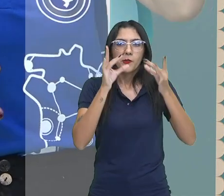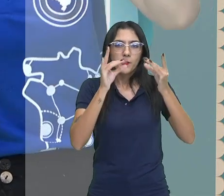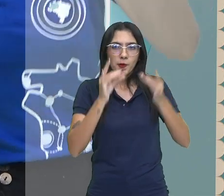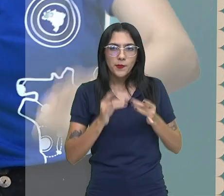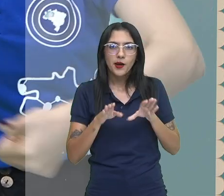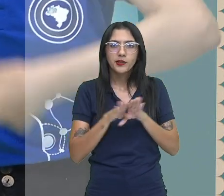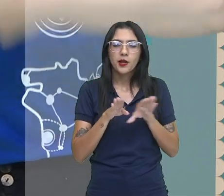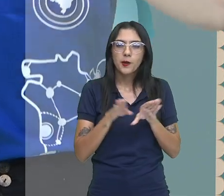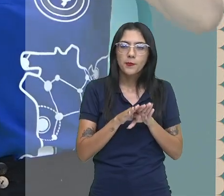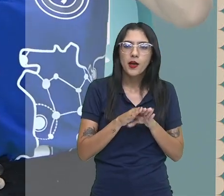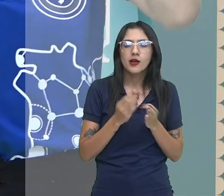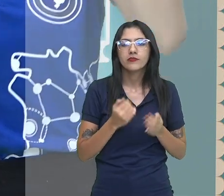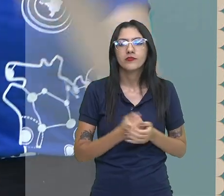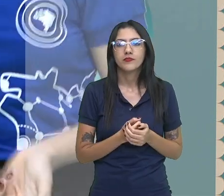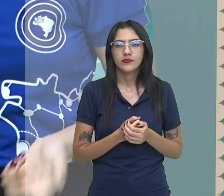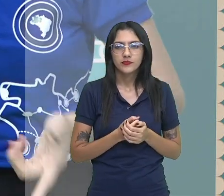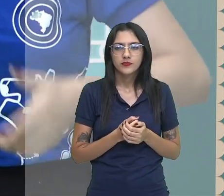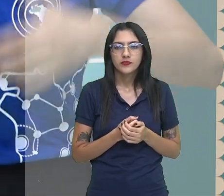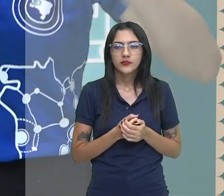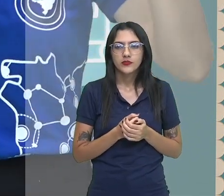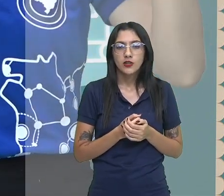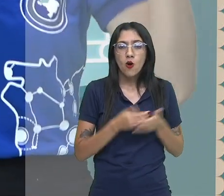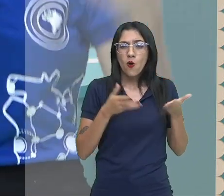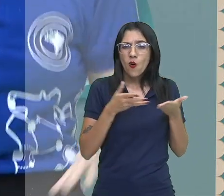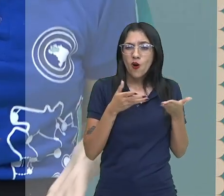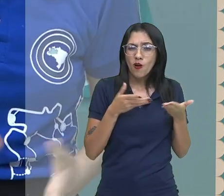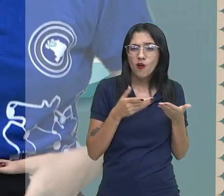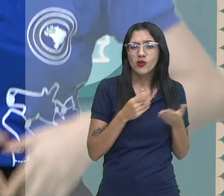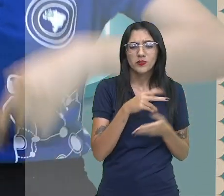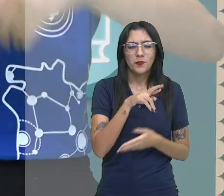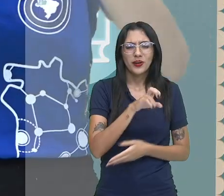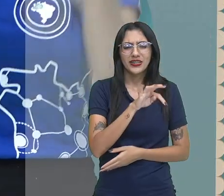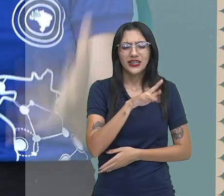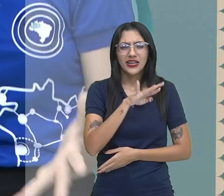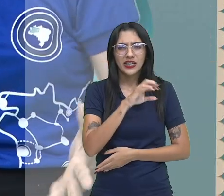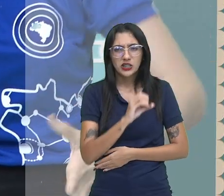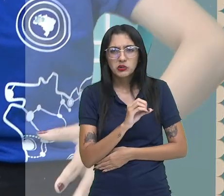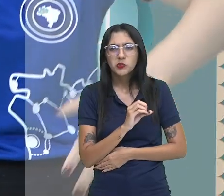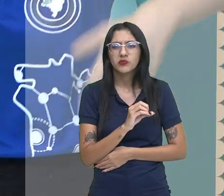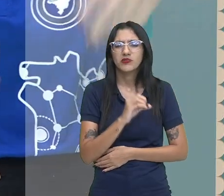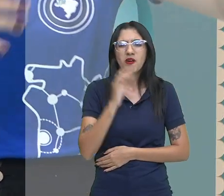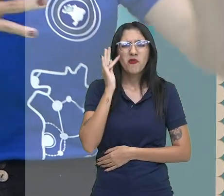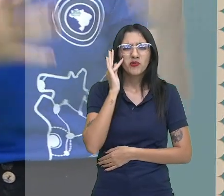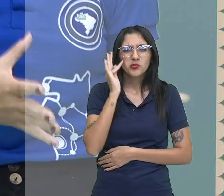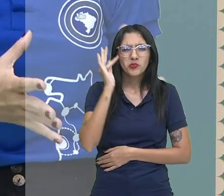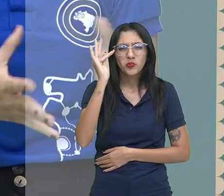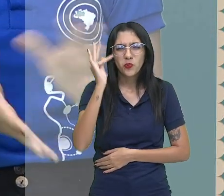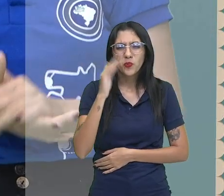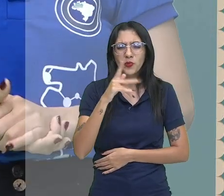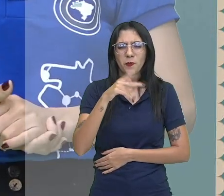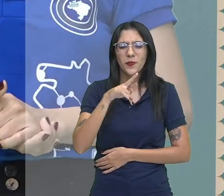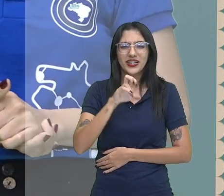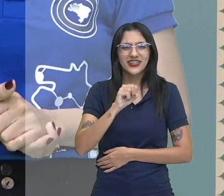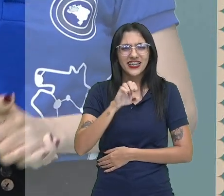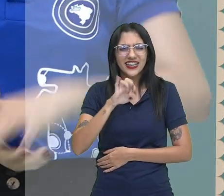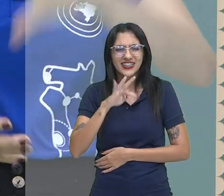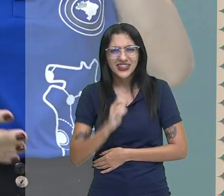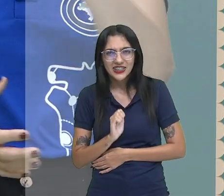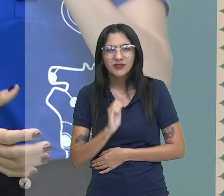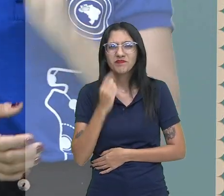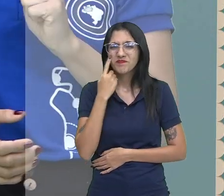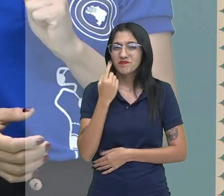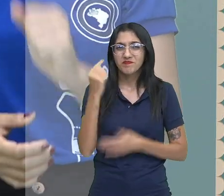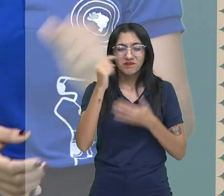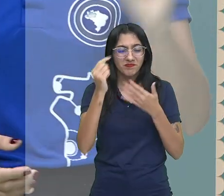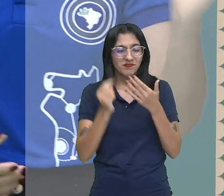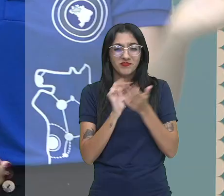indicativo. Pretérito perfeito, mais que perfeito, imperfeito, futuro do presente, futuro do pretérito. Não é, meu povo? É